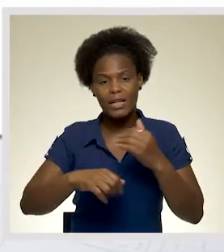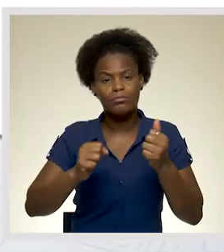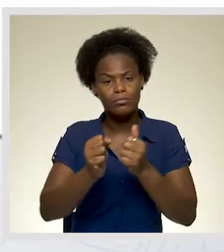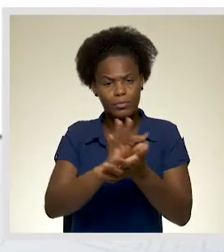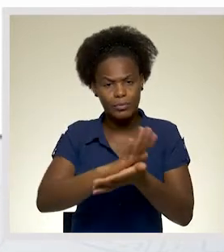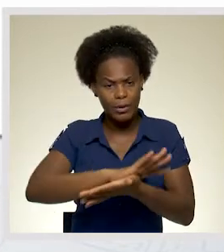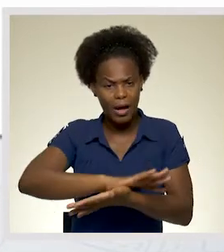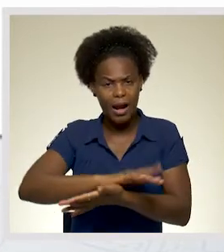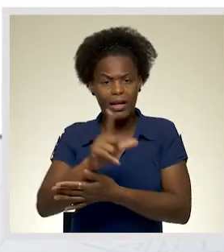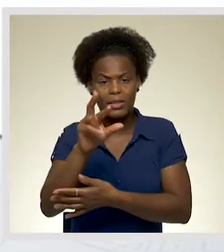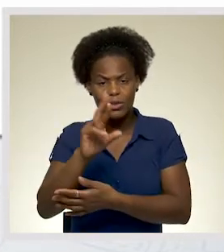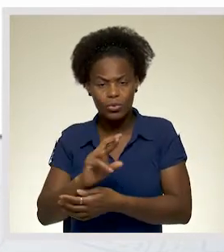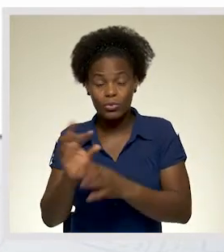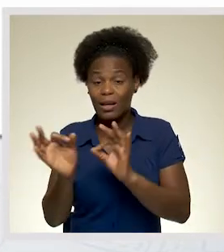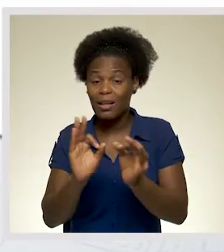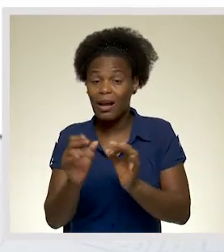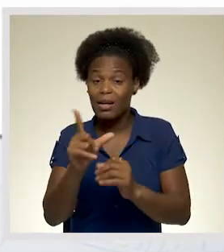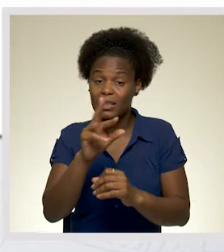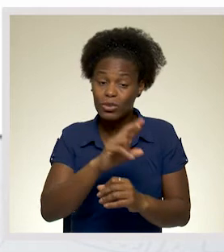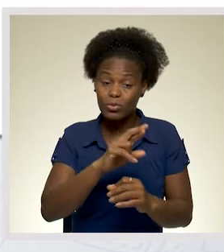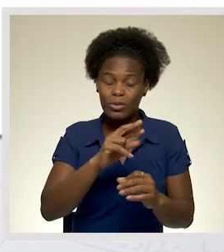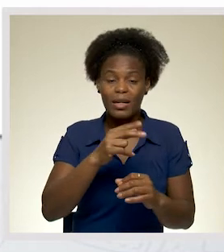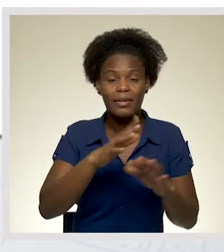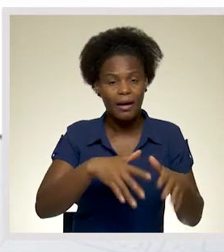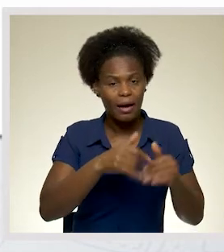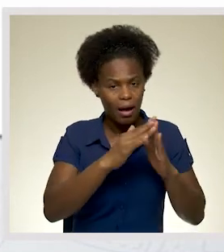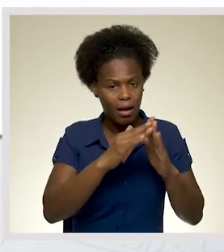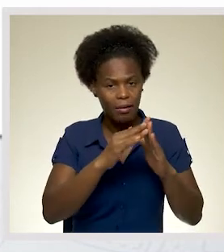tratar o lixo doméstico e urbano de forma adequada.